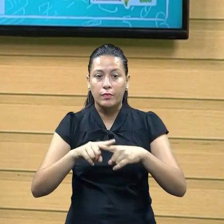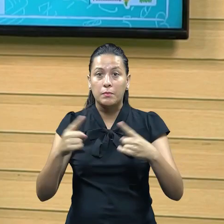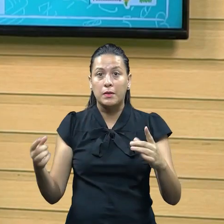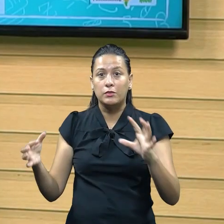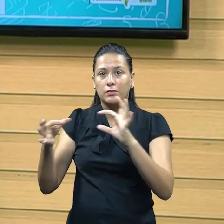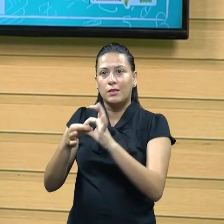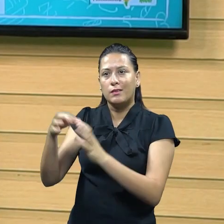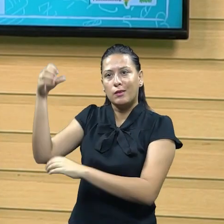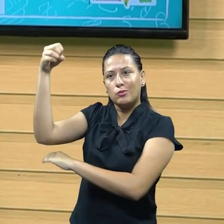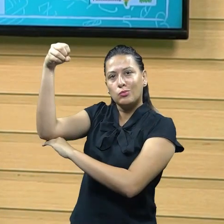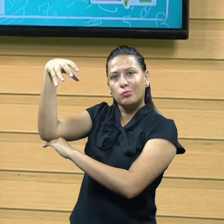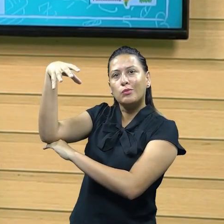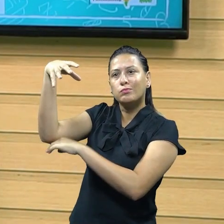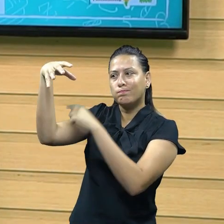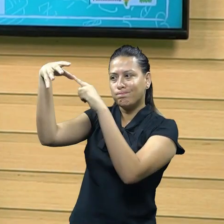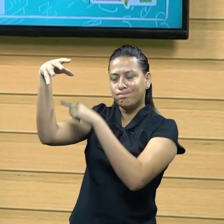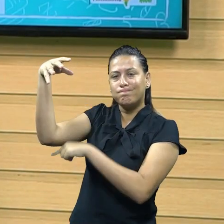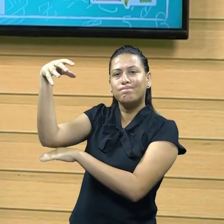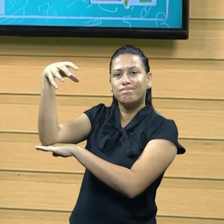no transformador.